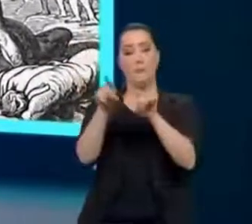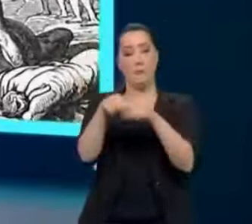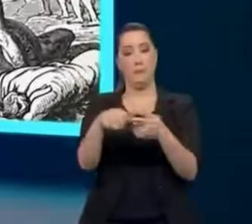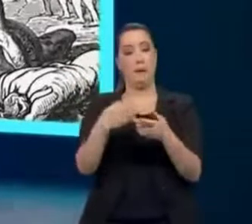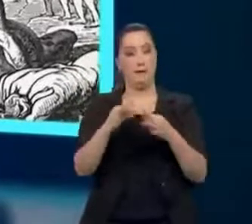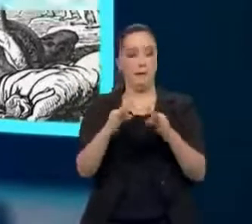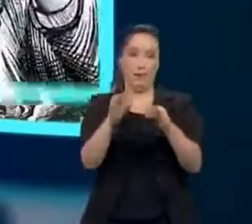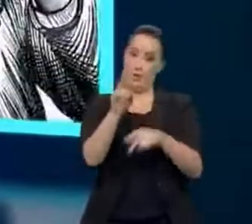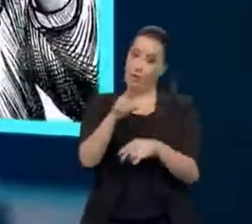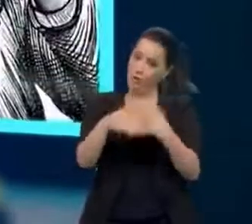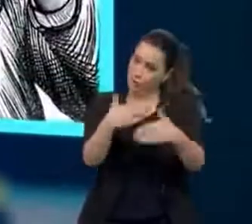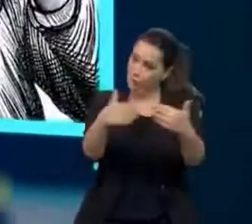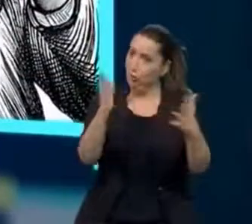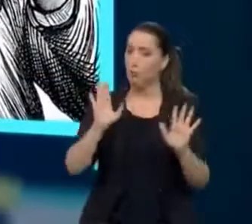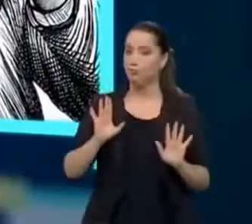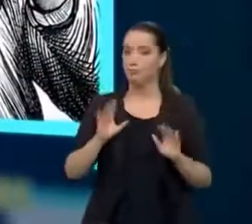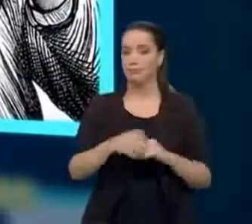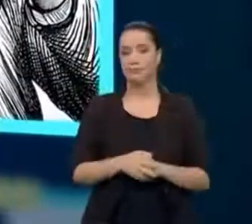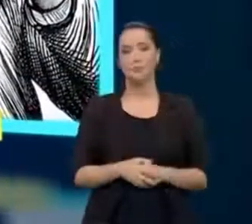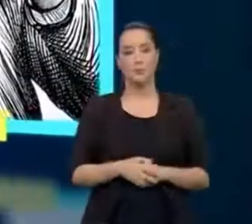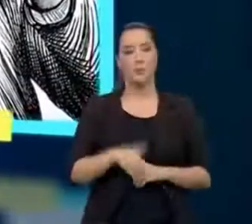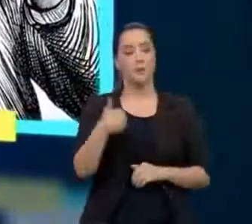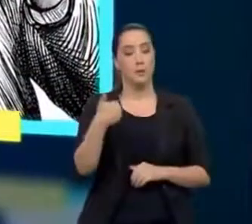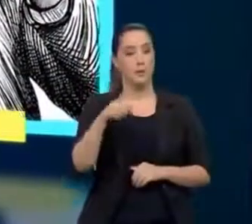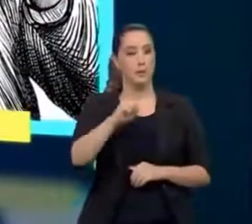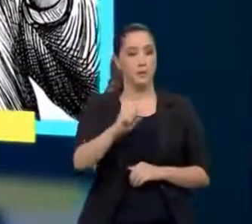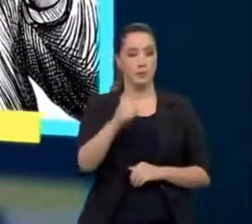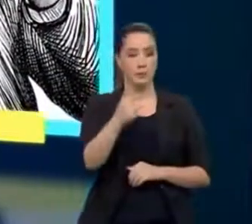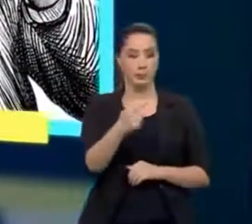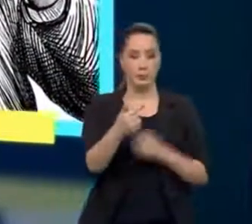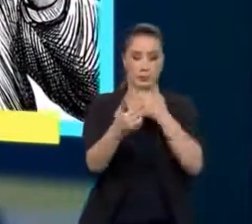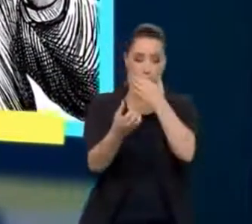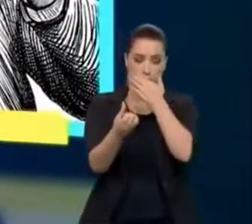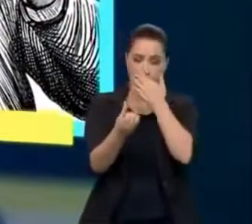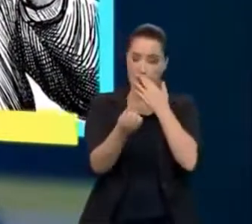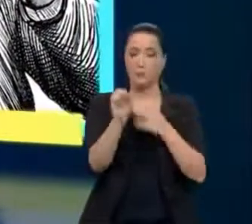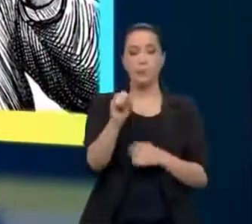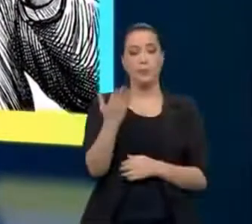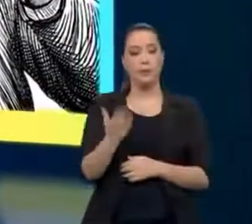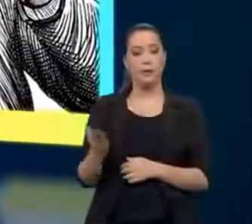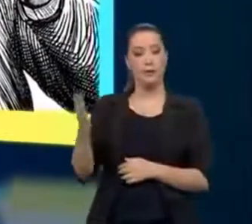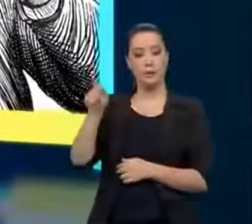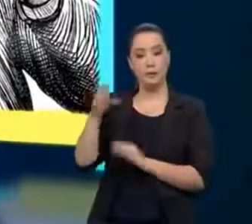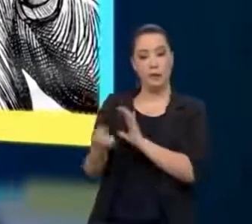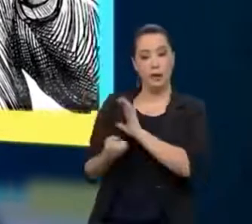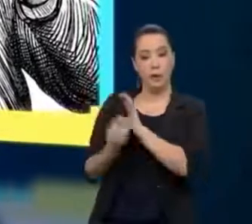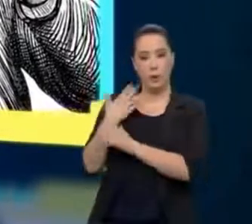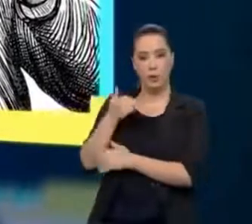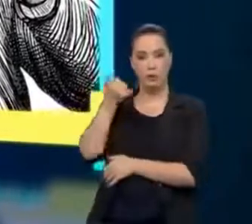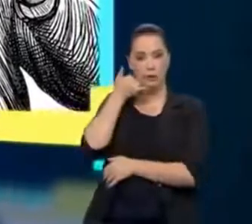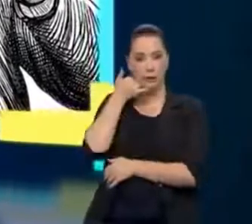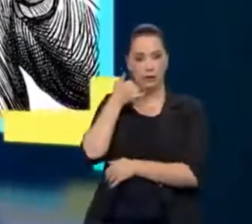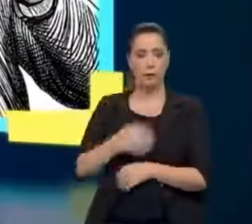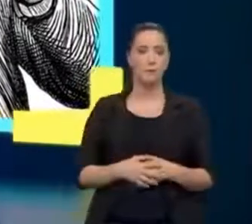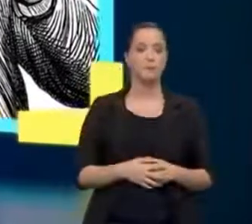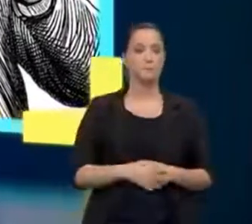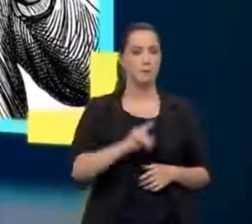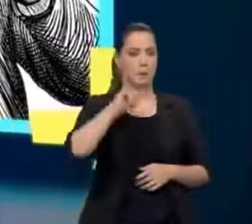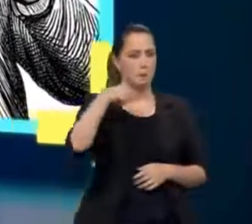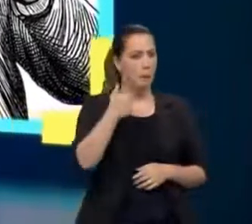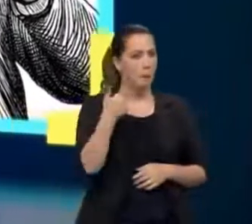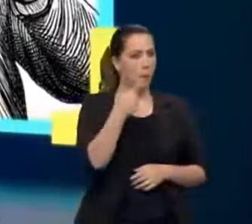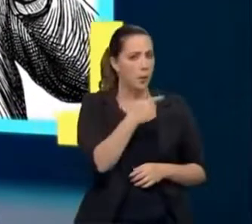vêm evoluindo. Em 1876, Alexander Graham Bell cria o telefone. 12